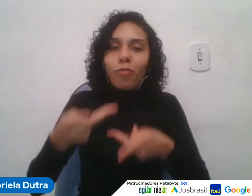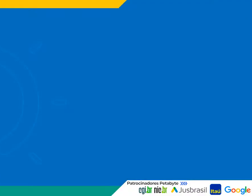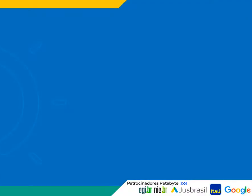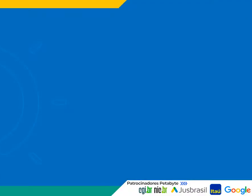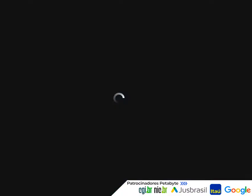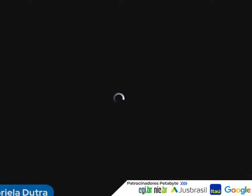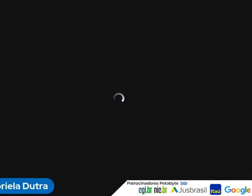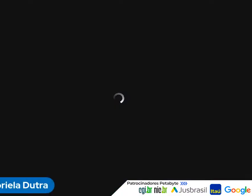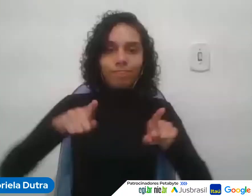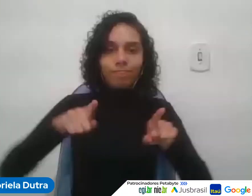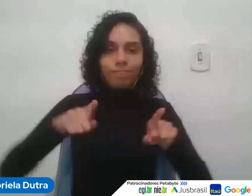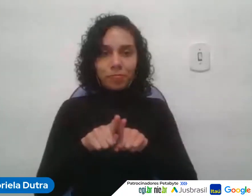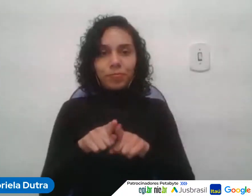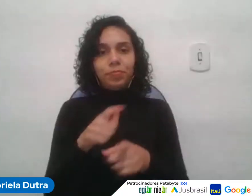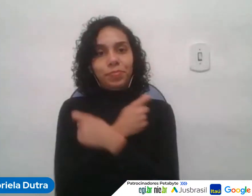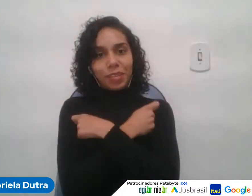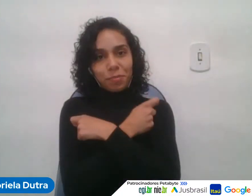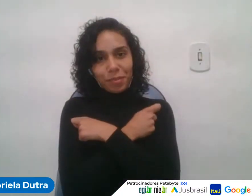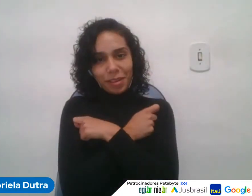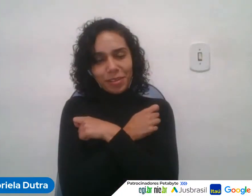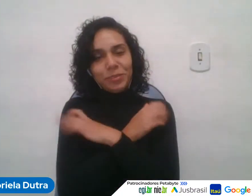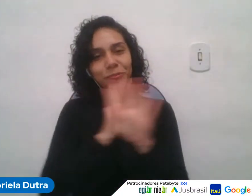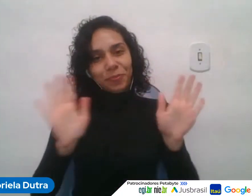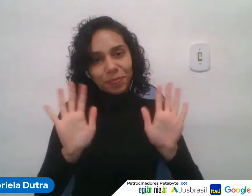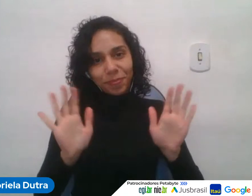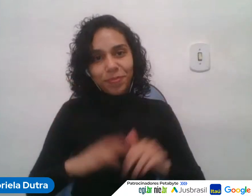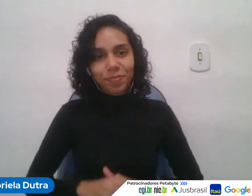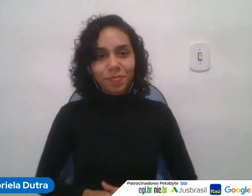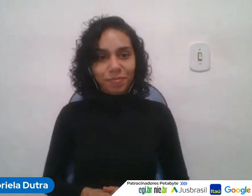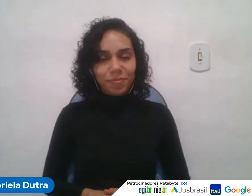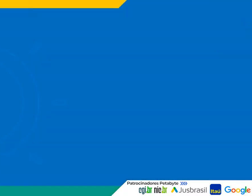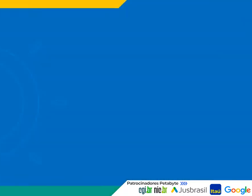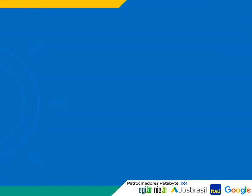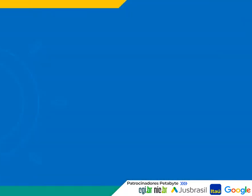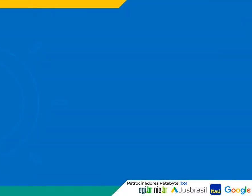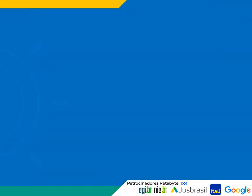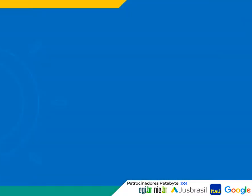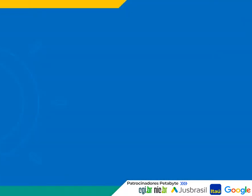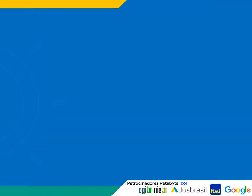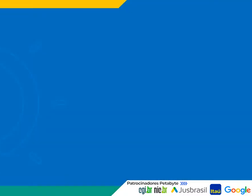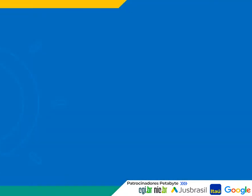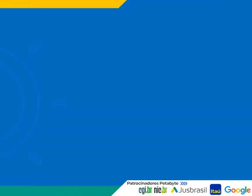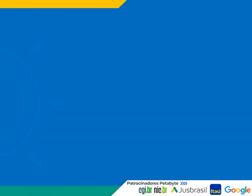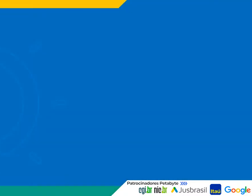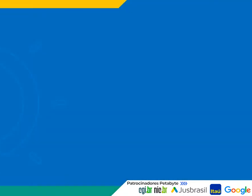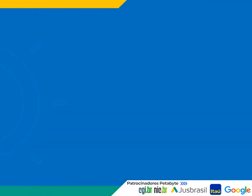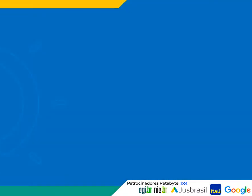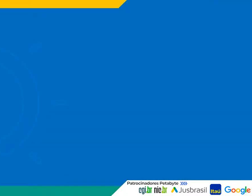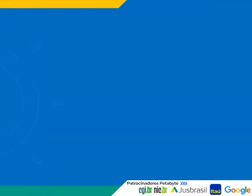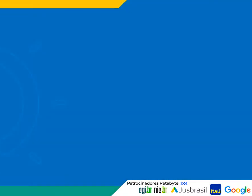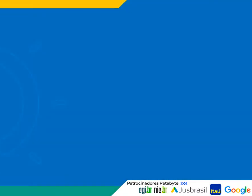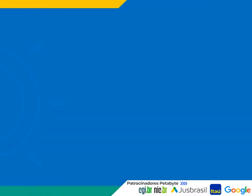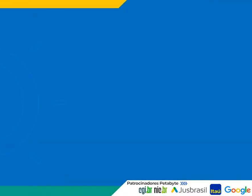curso